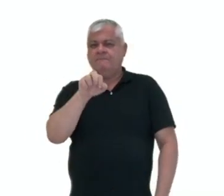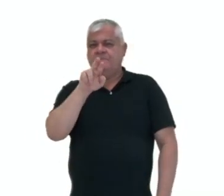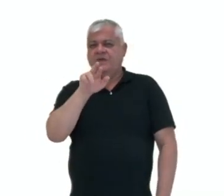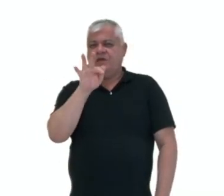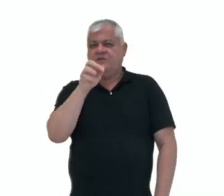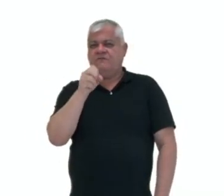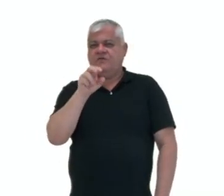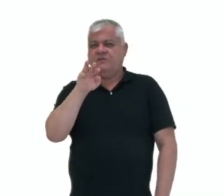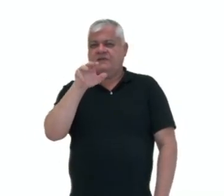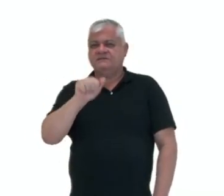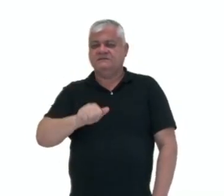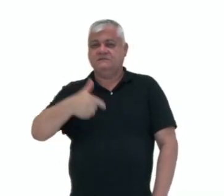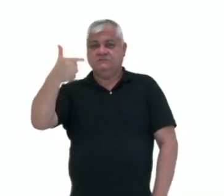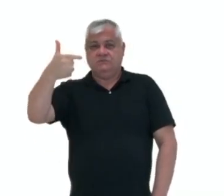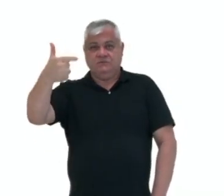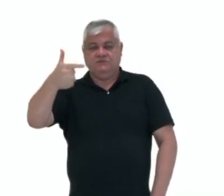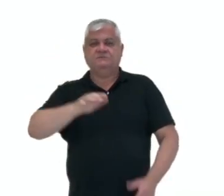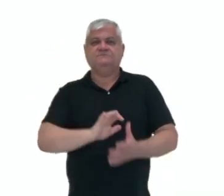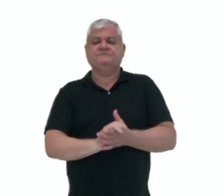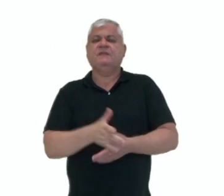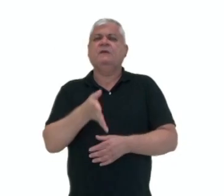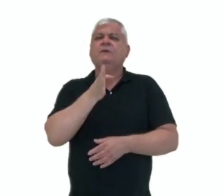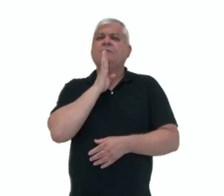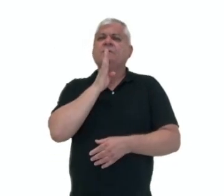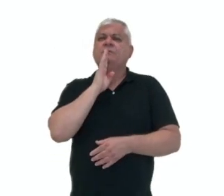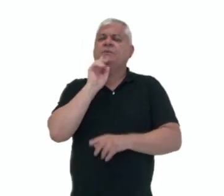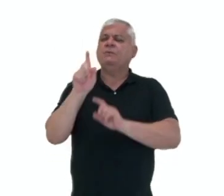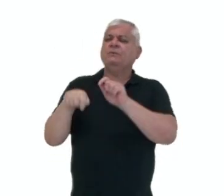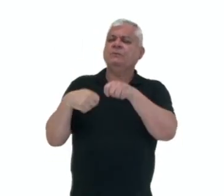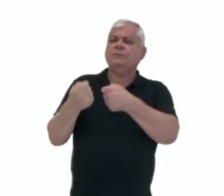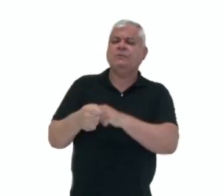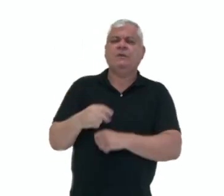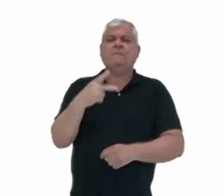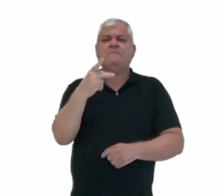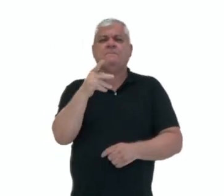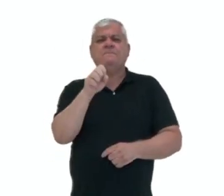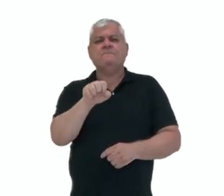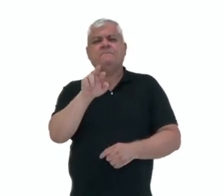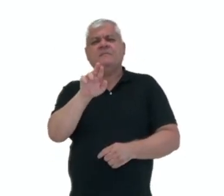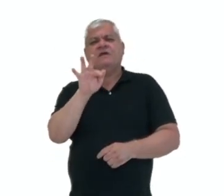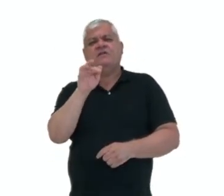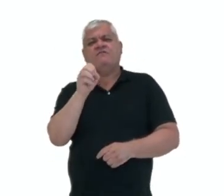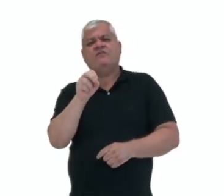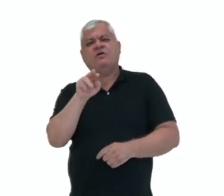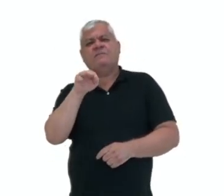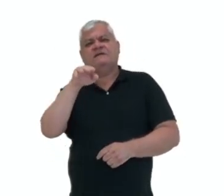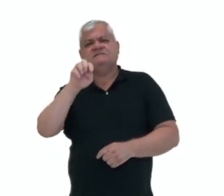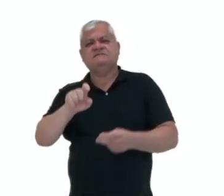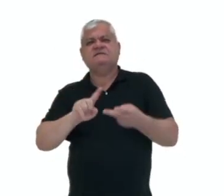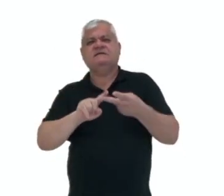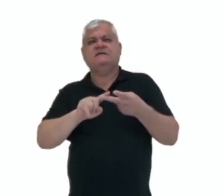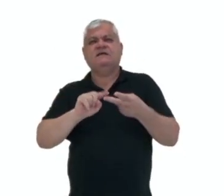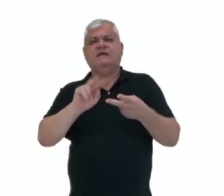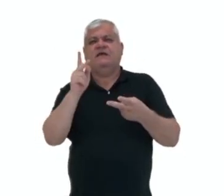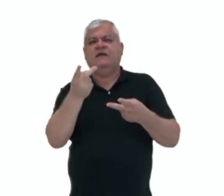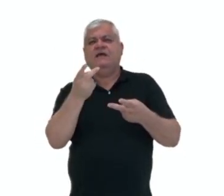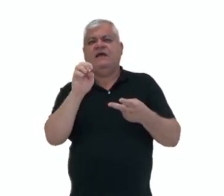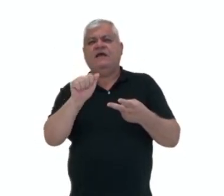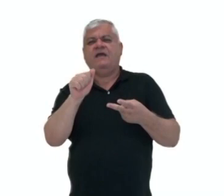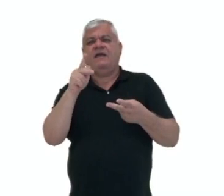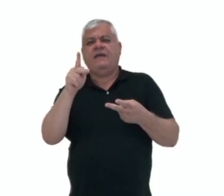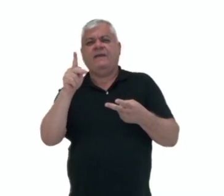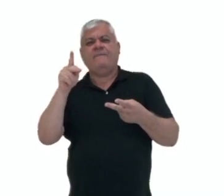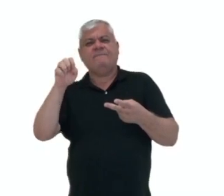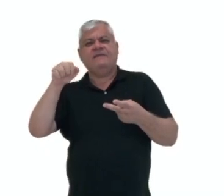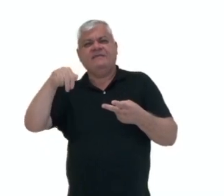a segunda parte. Nós vamos conhecer Performance e o Happening mostrando a sua construção e representatividade na arte contemporânea e